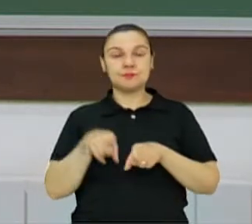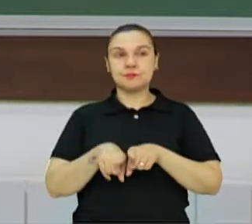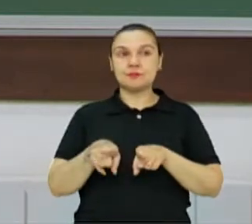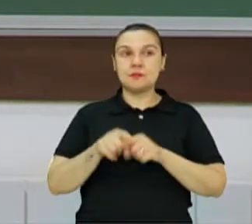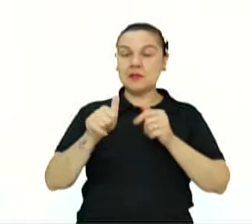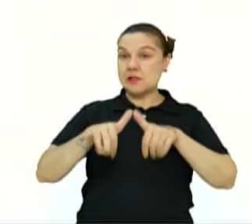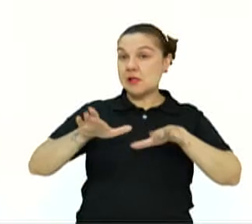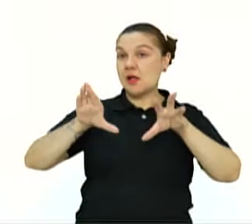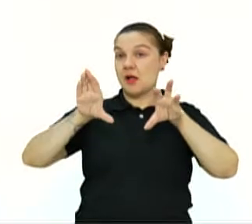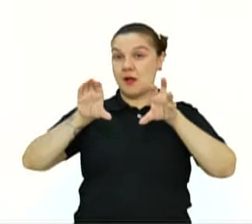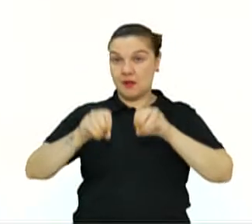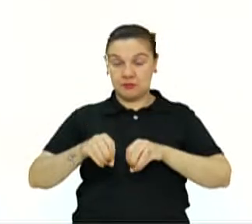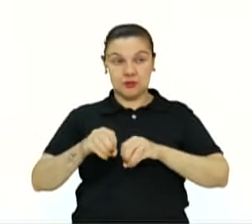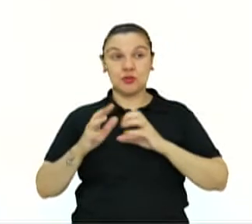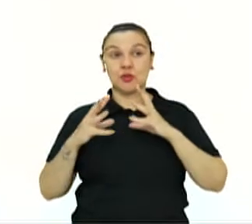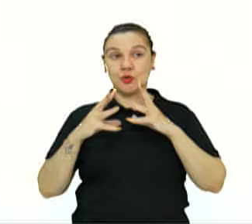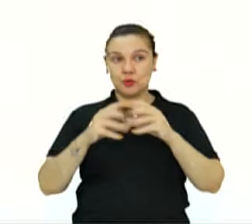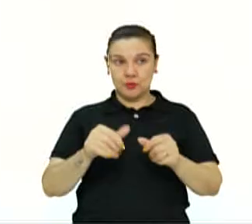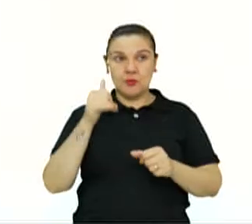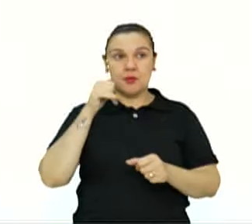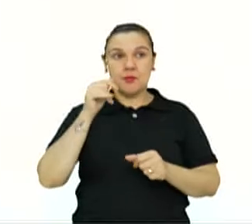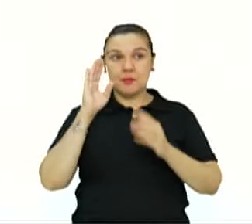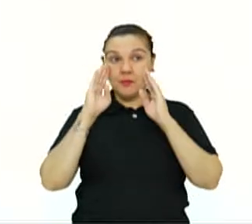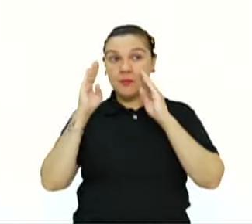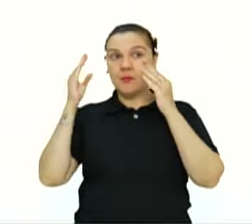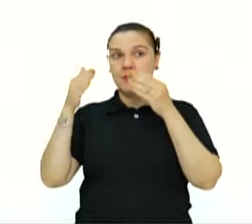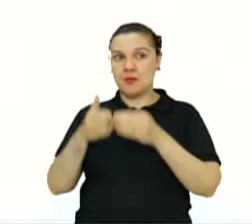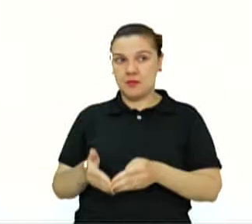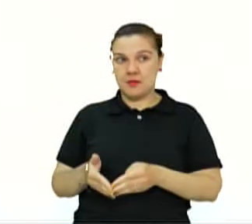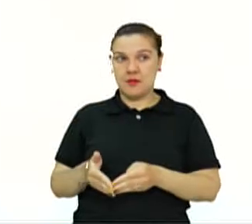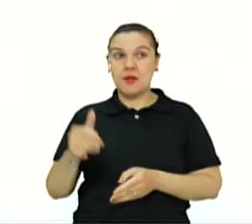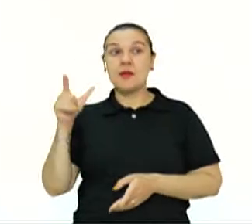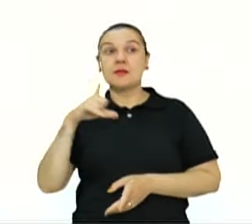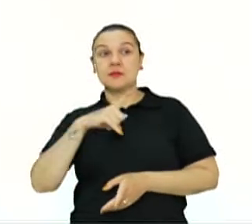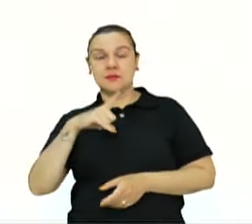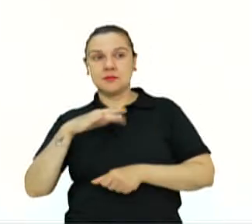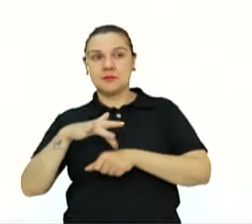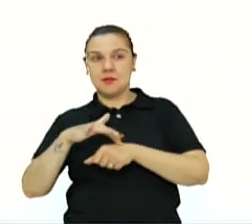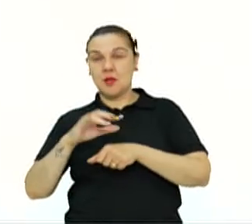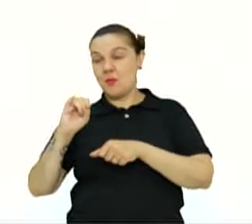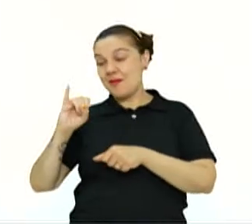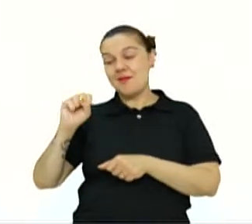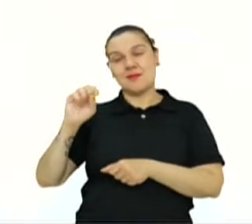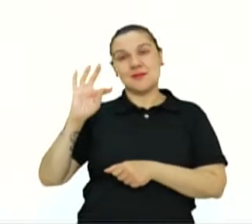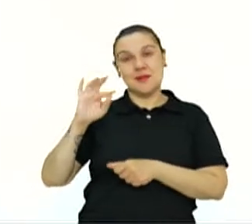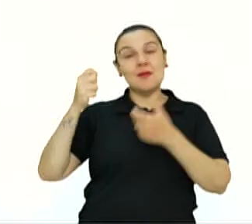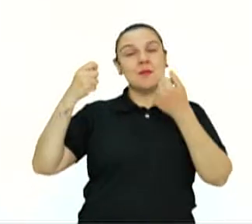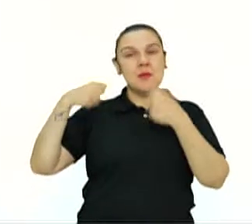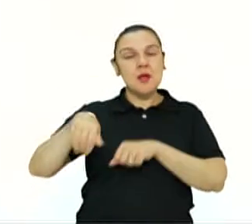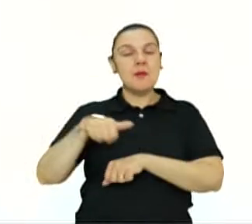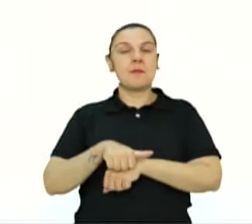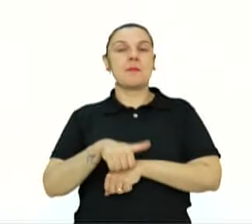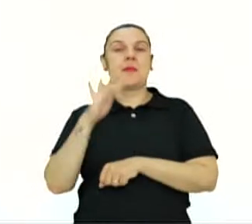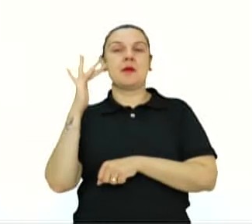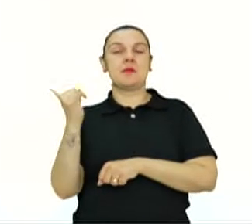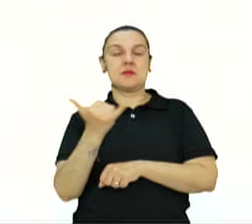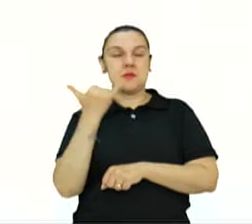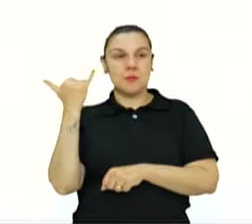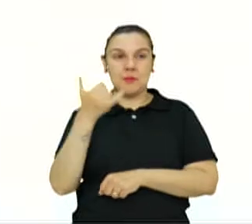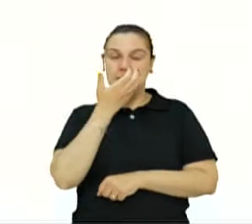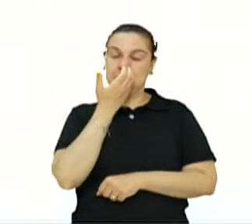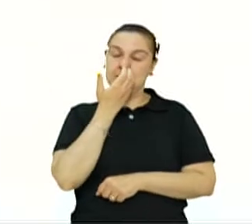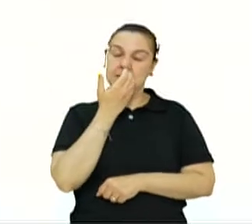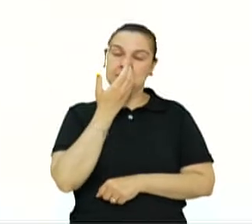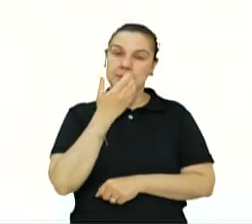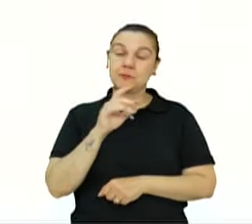claro, né, para todas as mulheres, mas para a mulher que tem uma DST, uma IST, é mais importante ainda